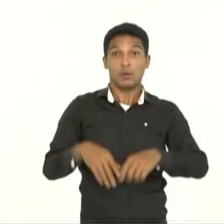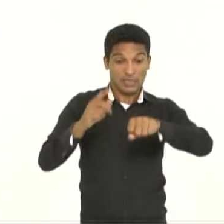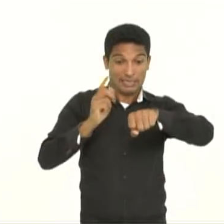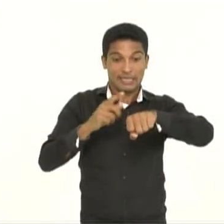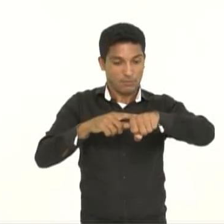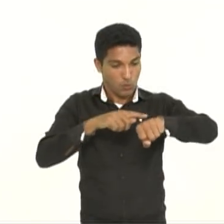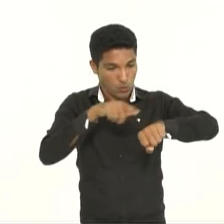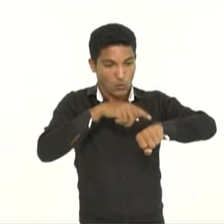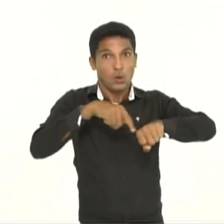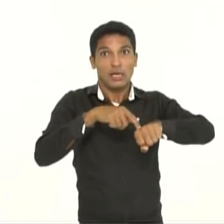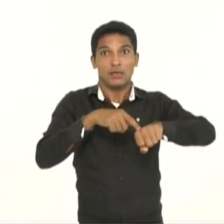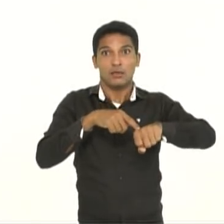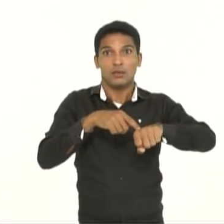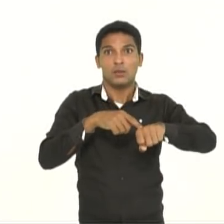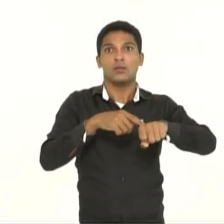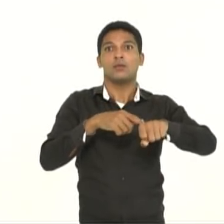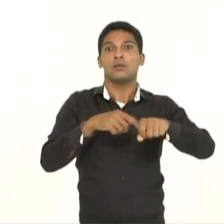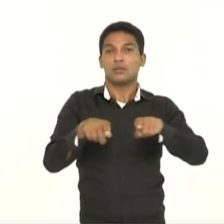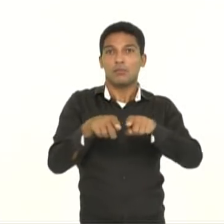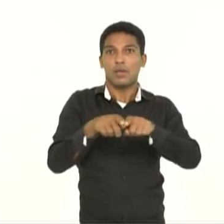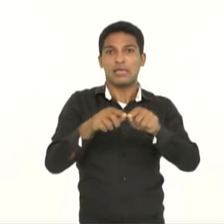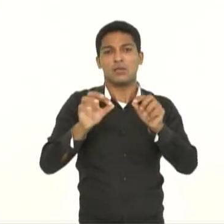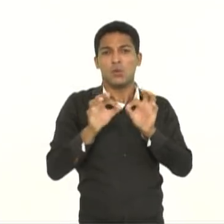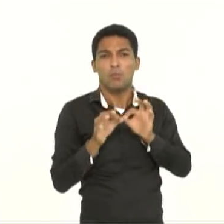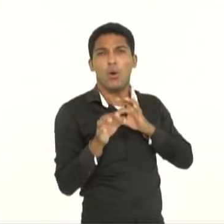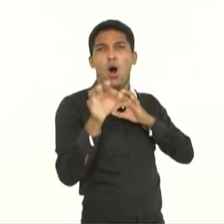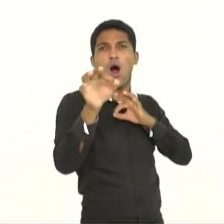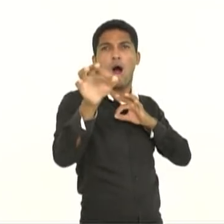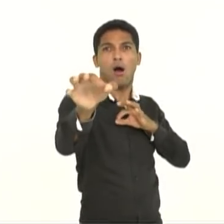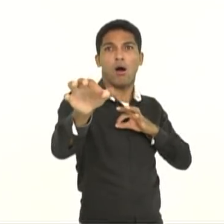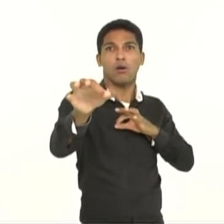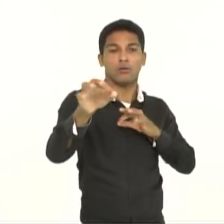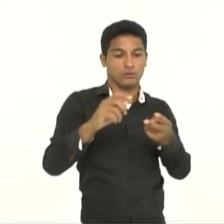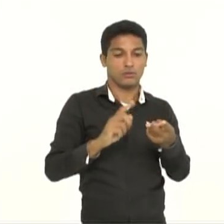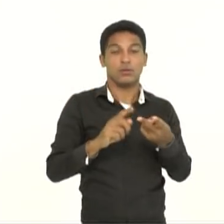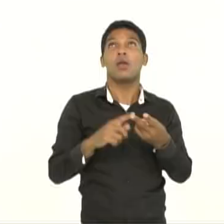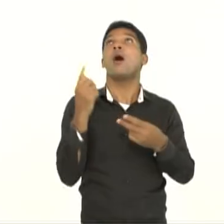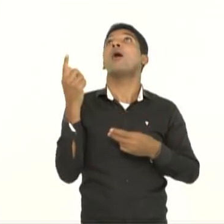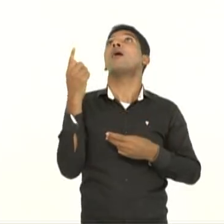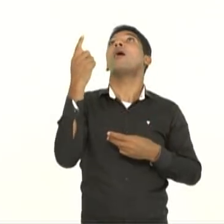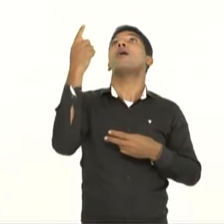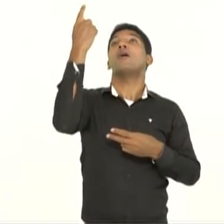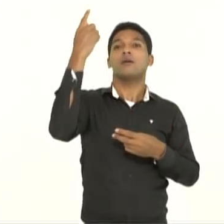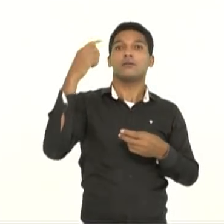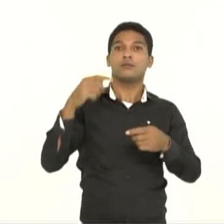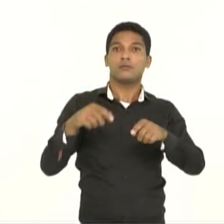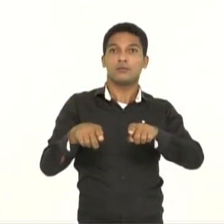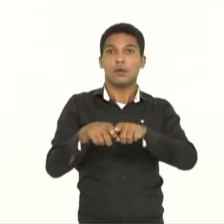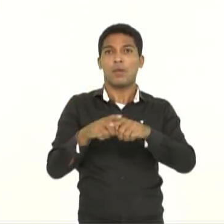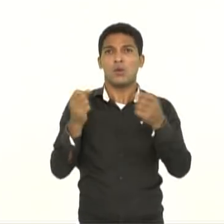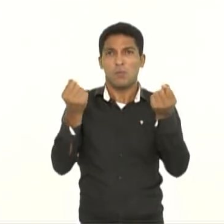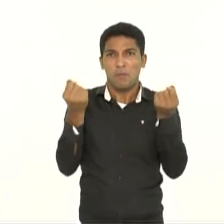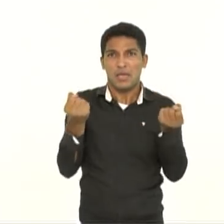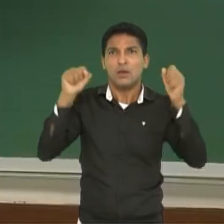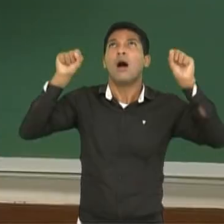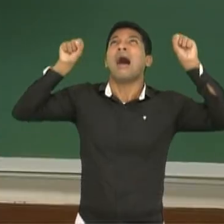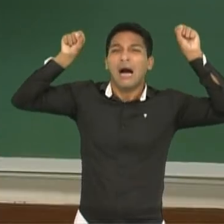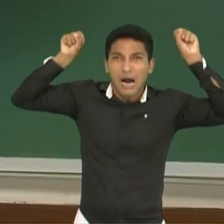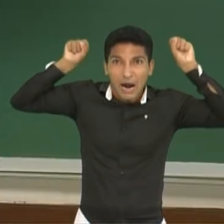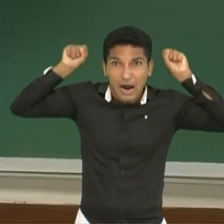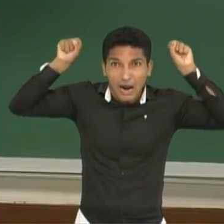distância, altura ou peso. A classificação se dá a partir dessas marcas estabelecidas,